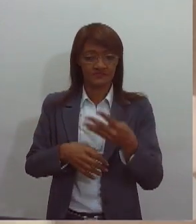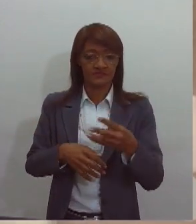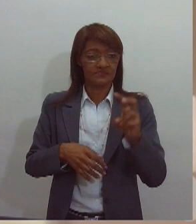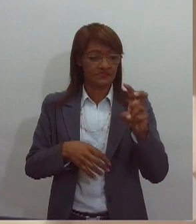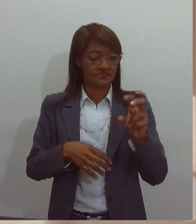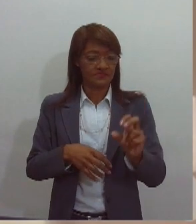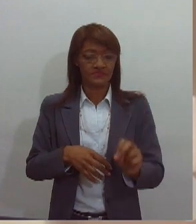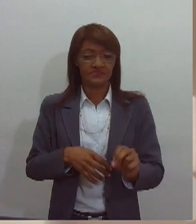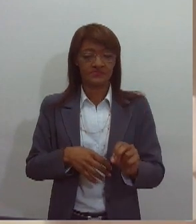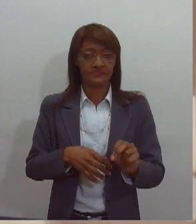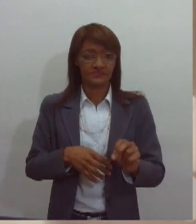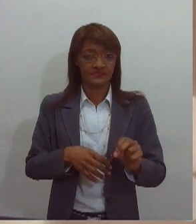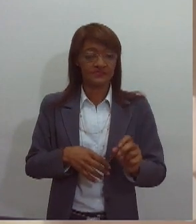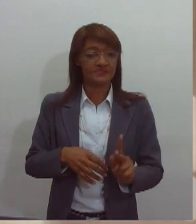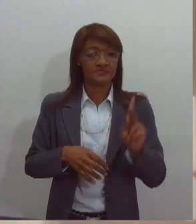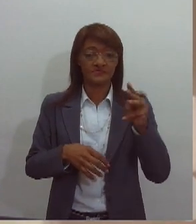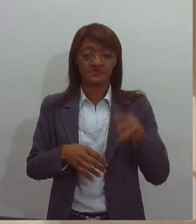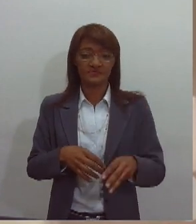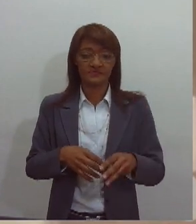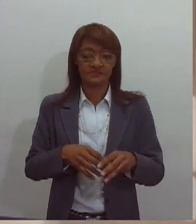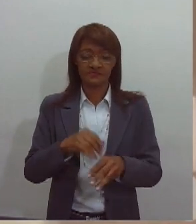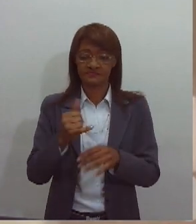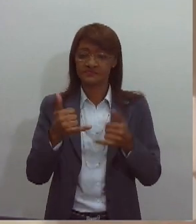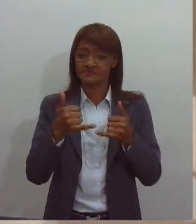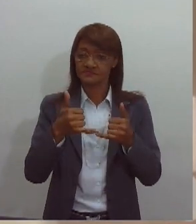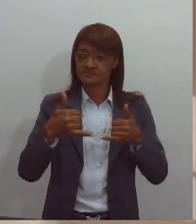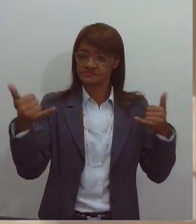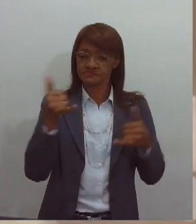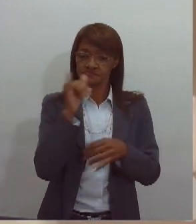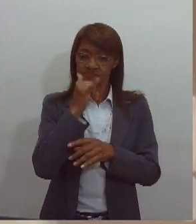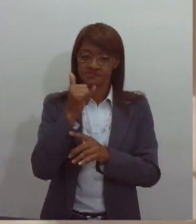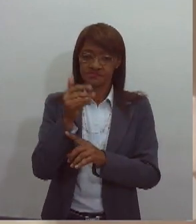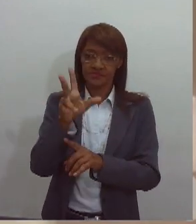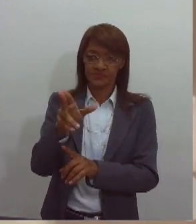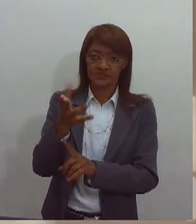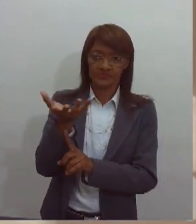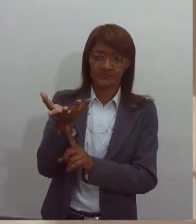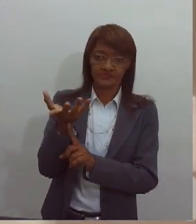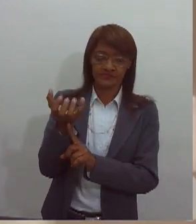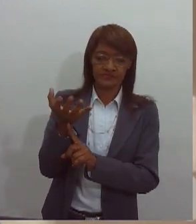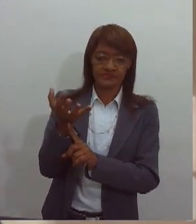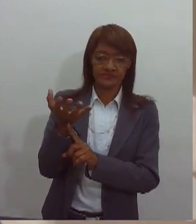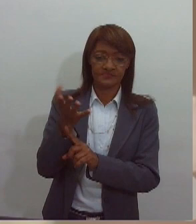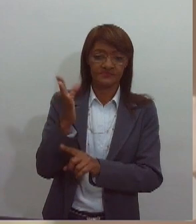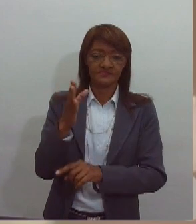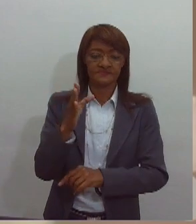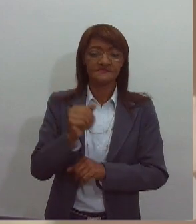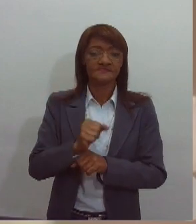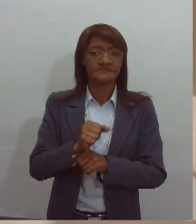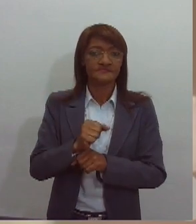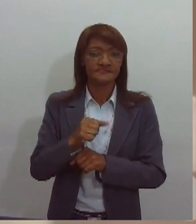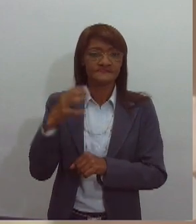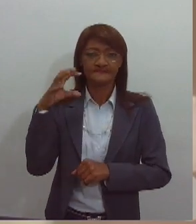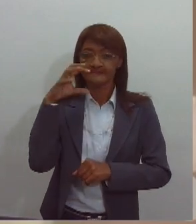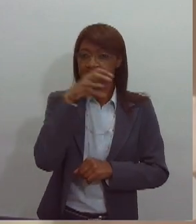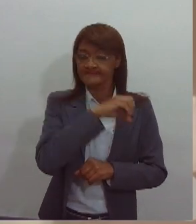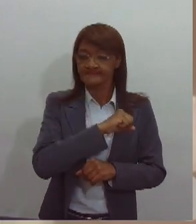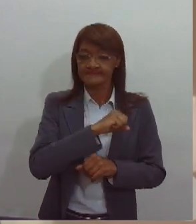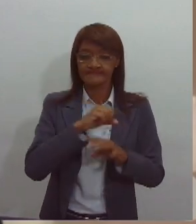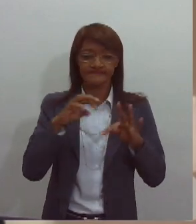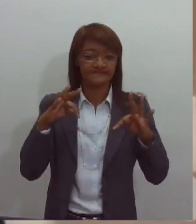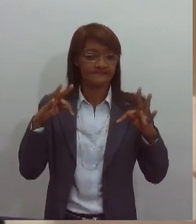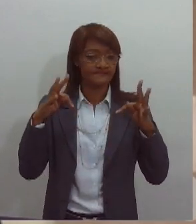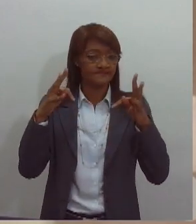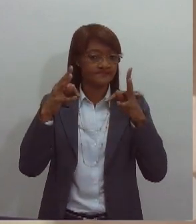ótica disponibilizando acesso de internet de alta velocidade a todas as alocações